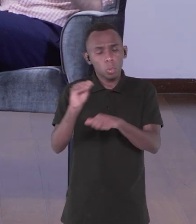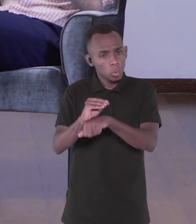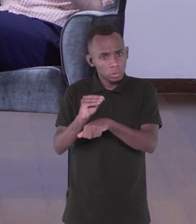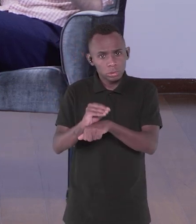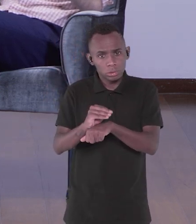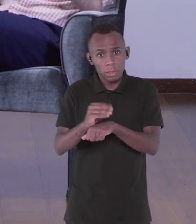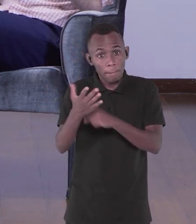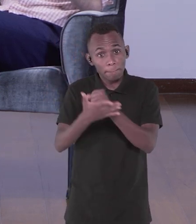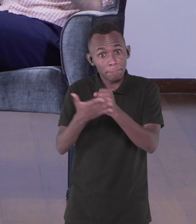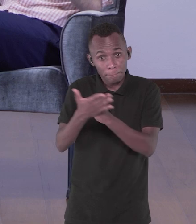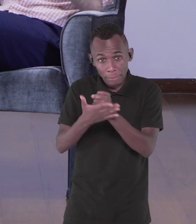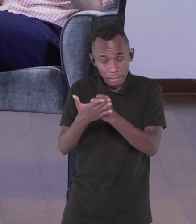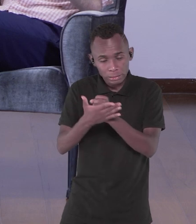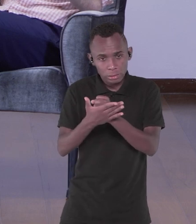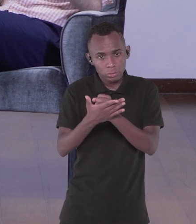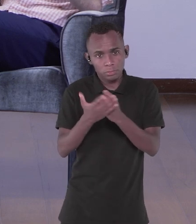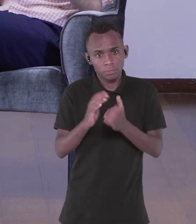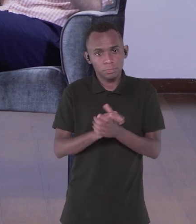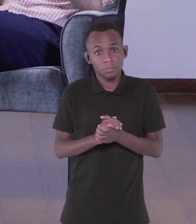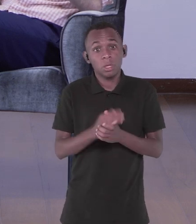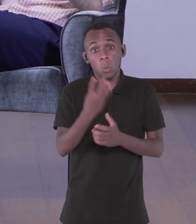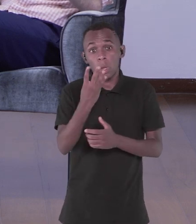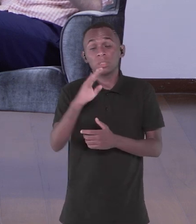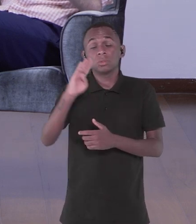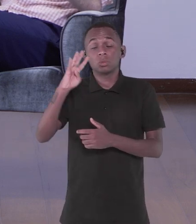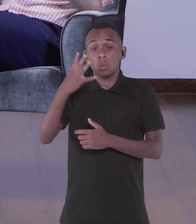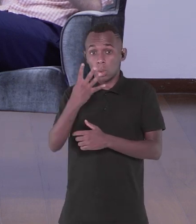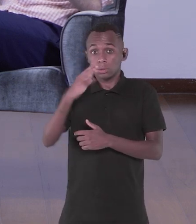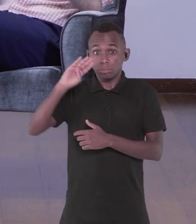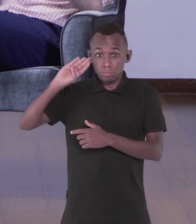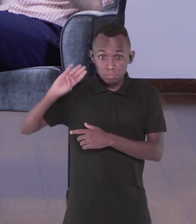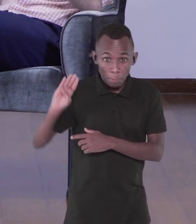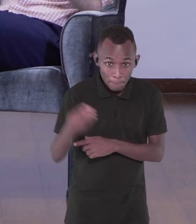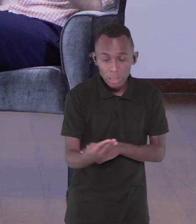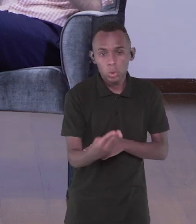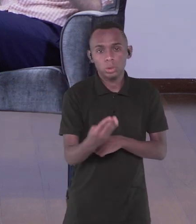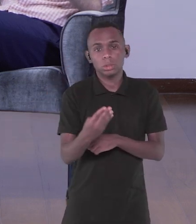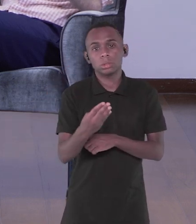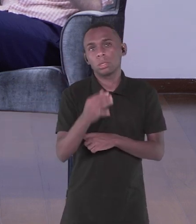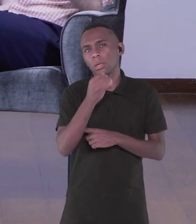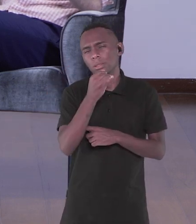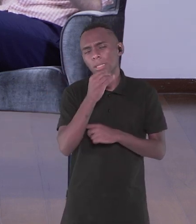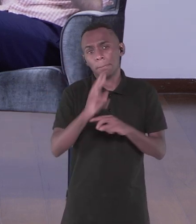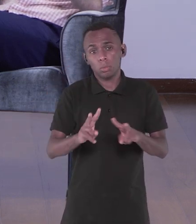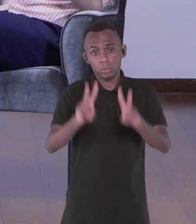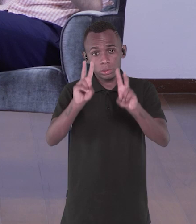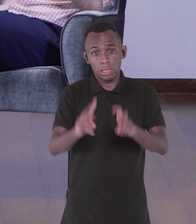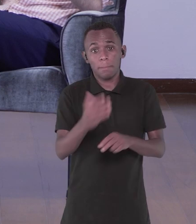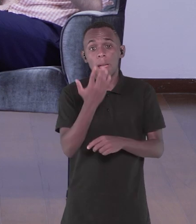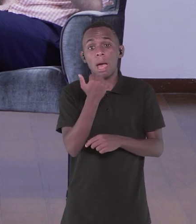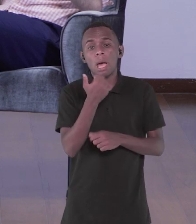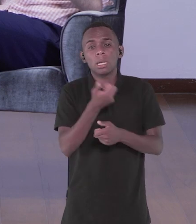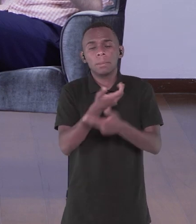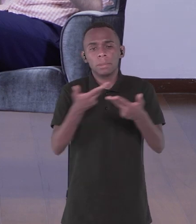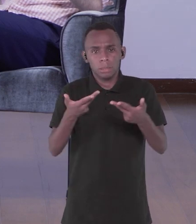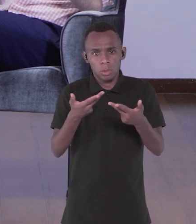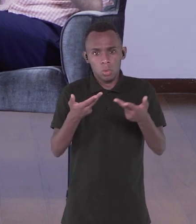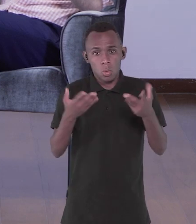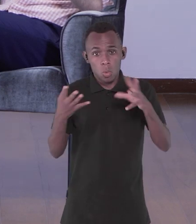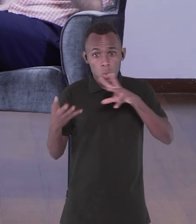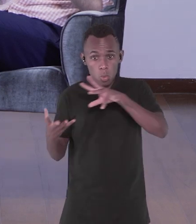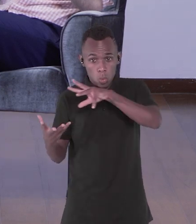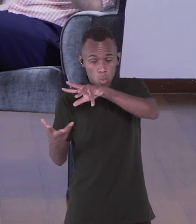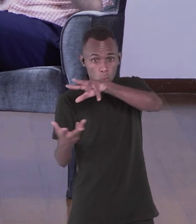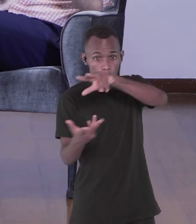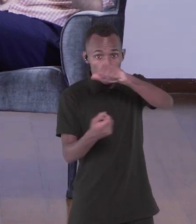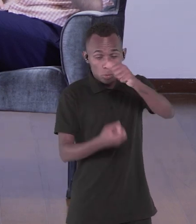algo absolutamente inquestionável. 4 bilhões. Se a gente passar pela questão alimentar, por exemplo, o mundo produz